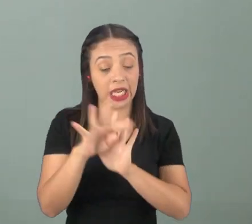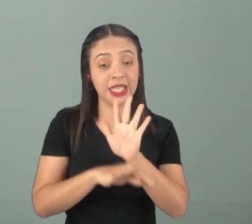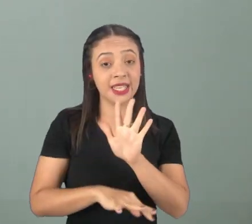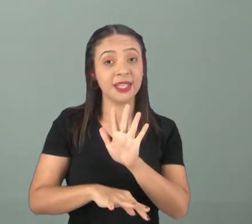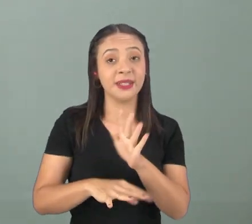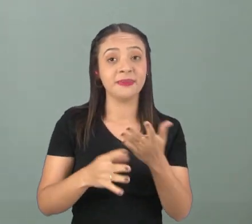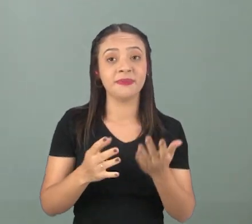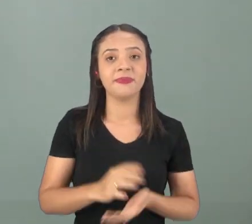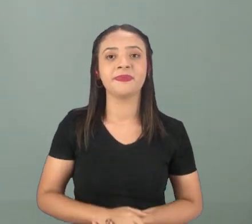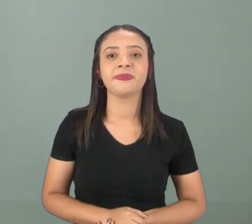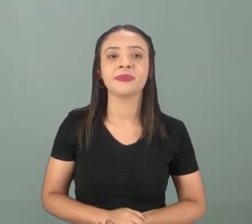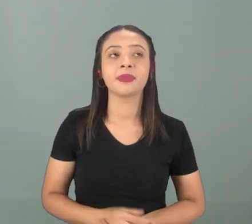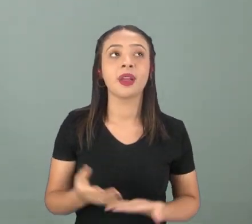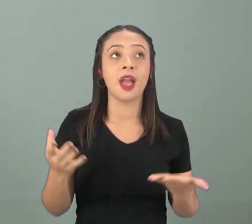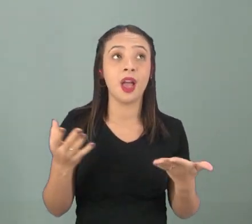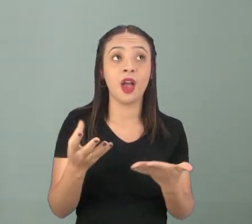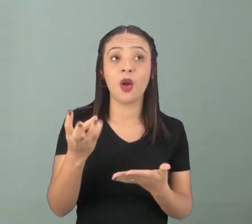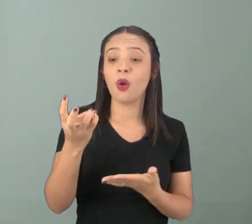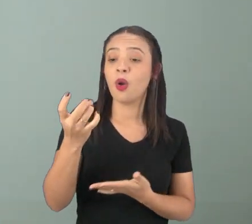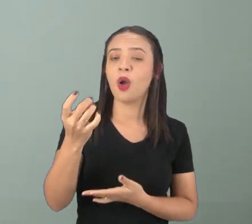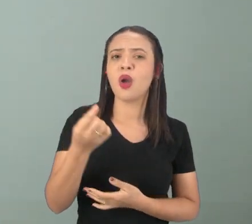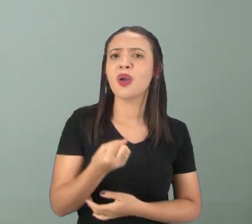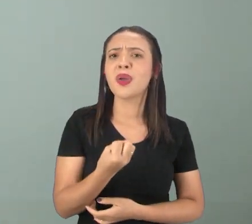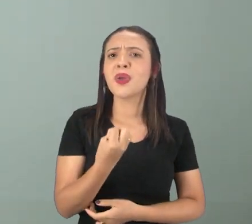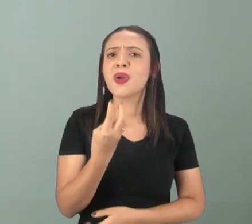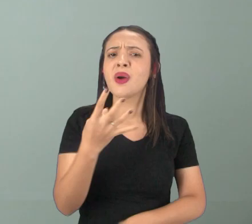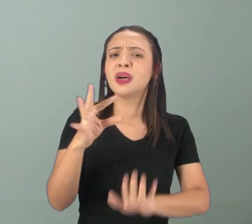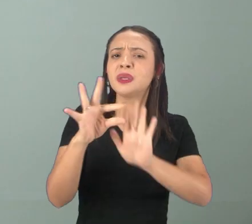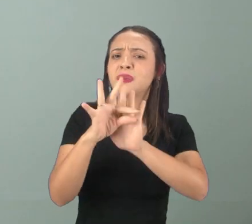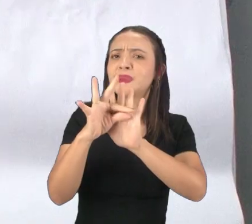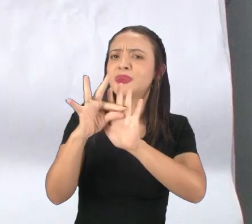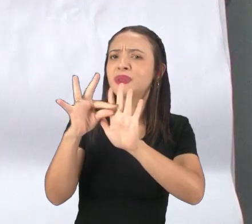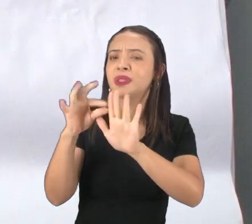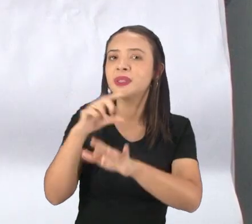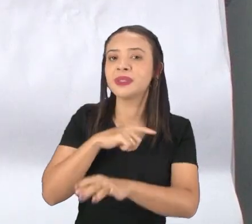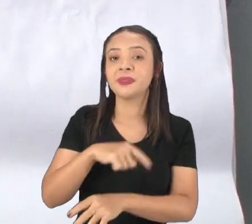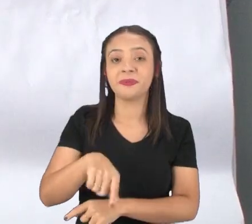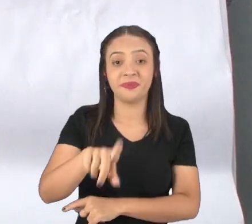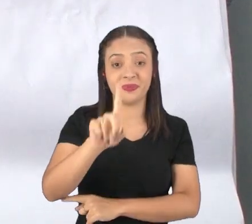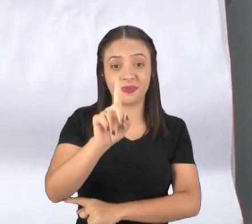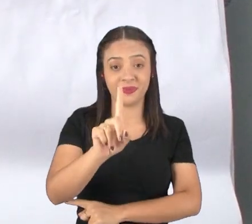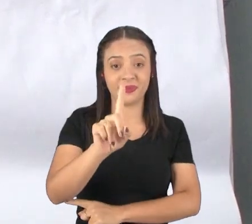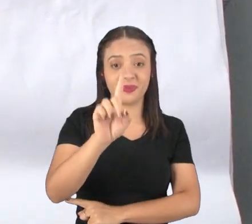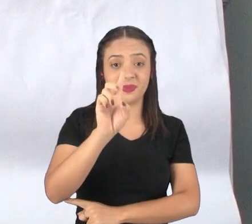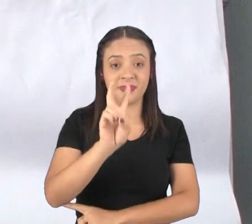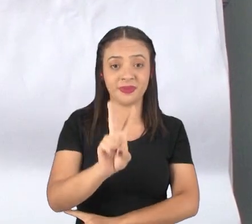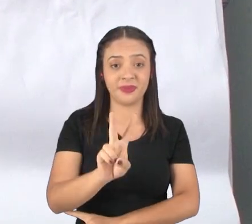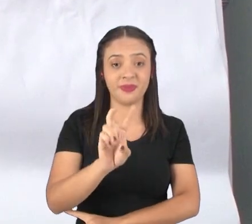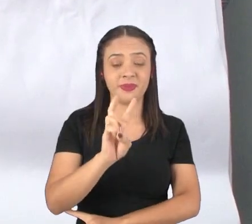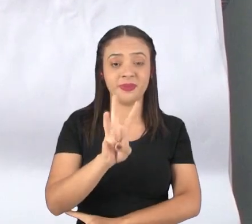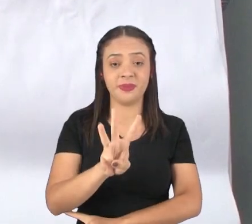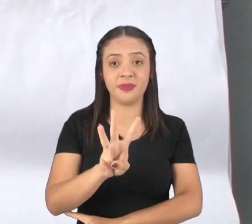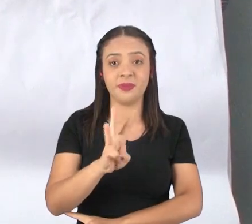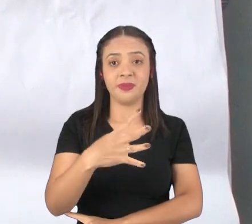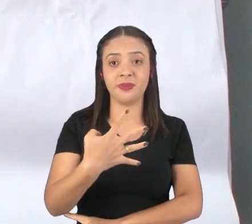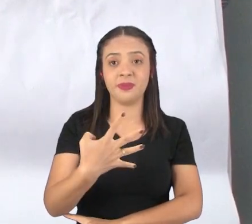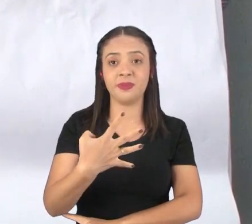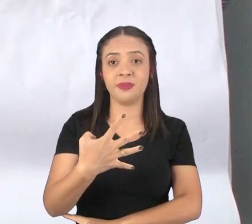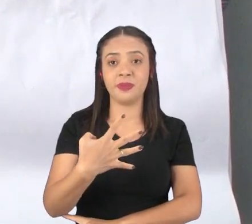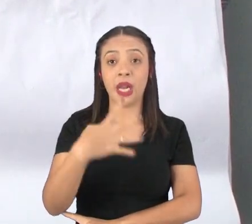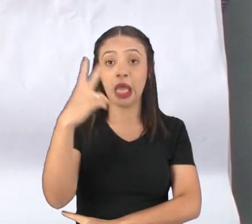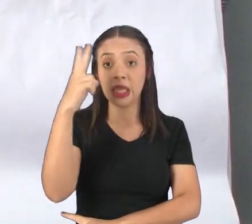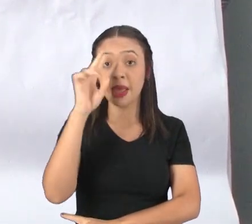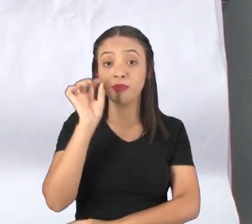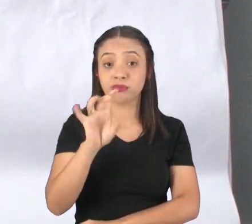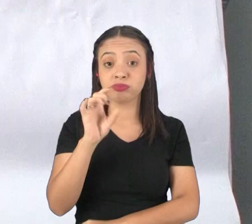leitura? Vamos lá, contar quantos versos? Lembra os versos, ó? Eu tenho 1, 2, 3, 4.